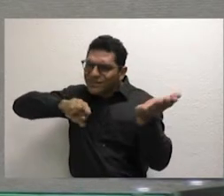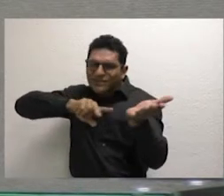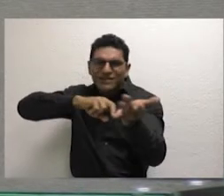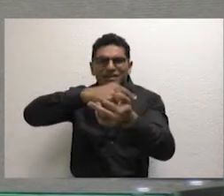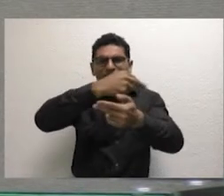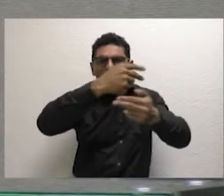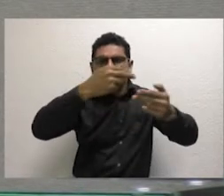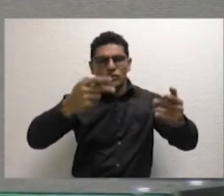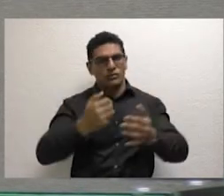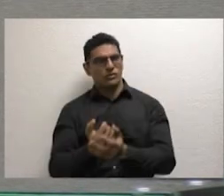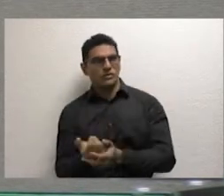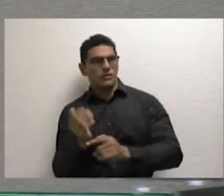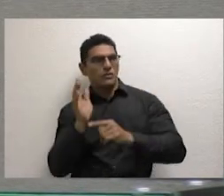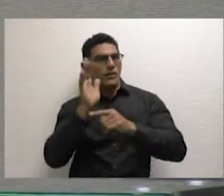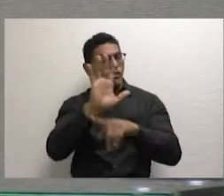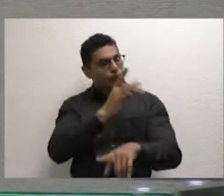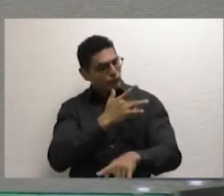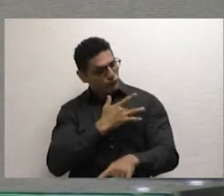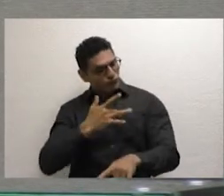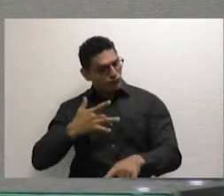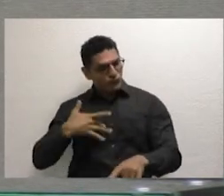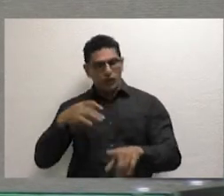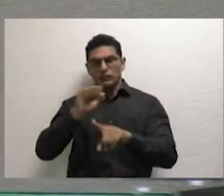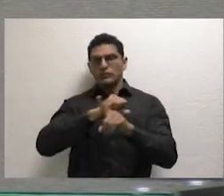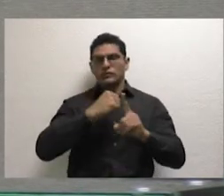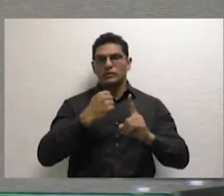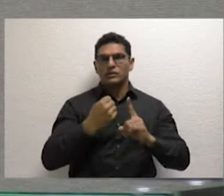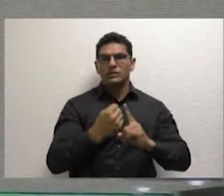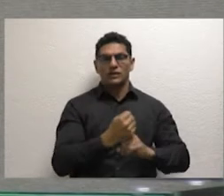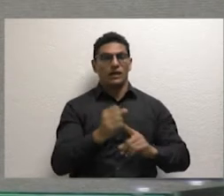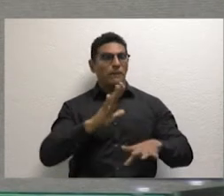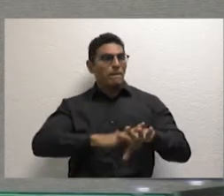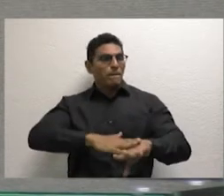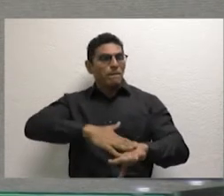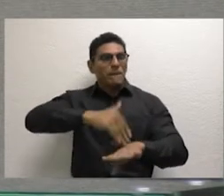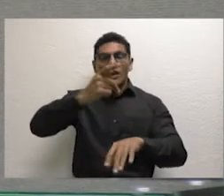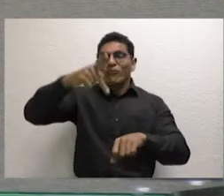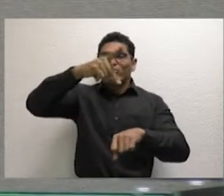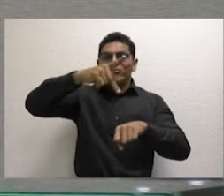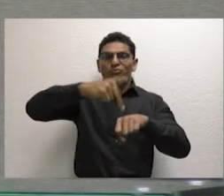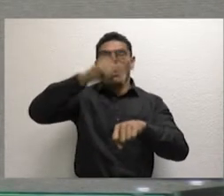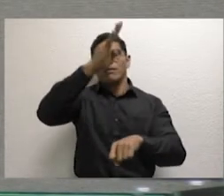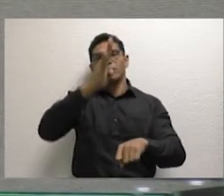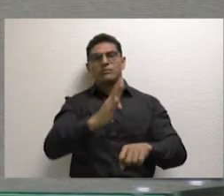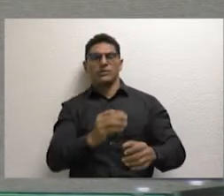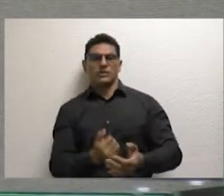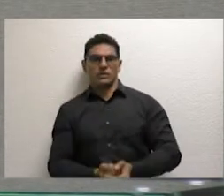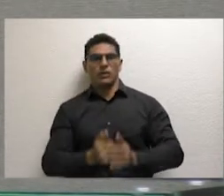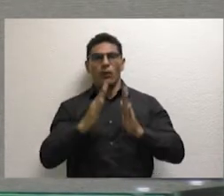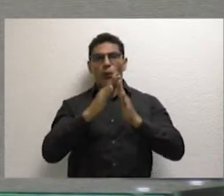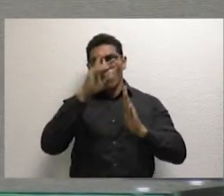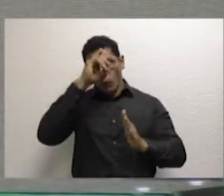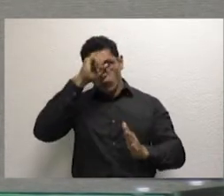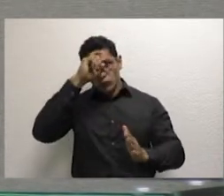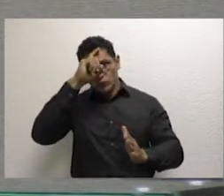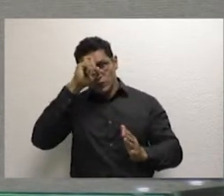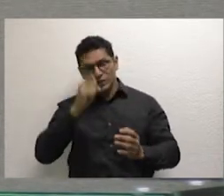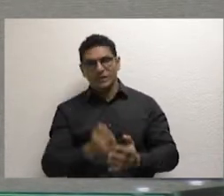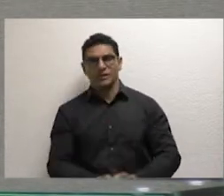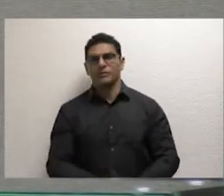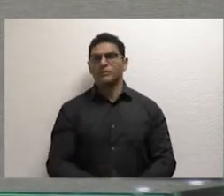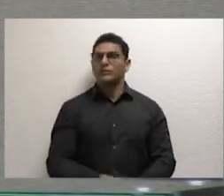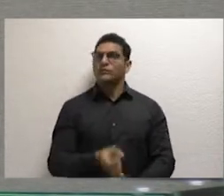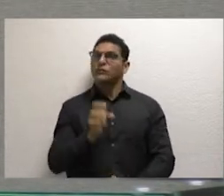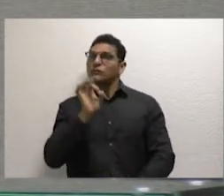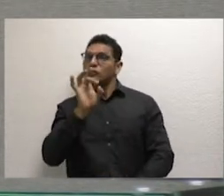se comparado com outros centros do país. Evidentemente que o hospital por si só e